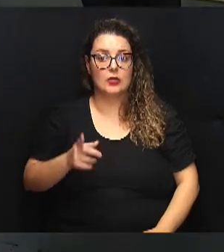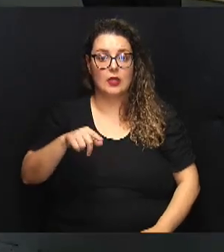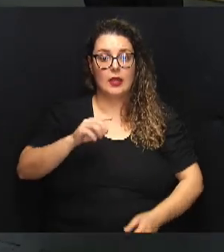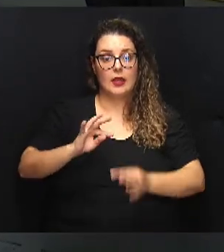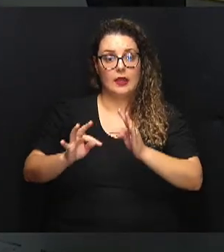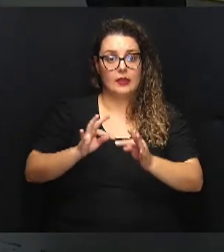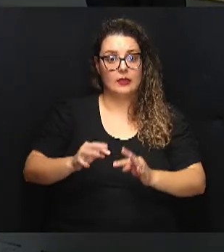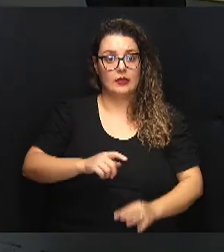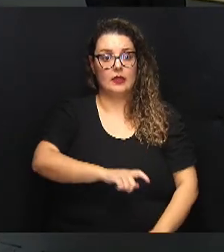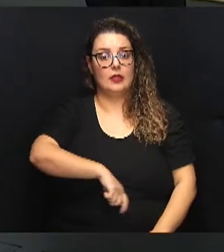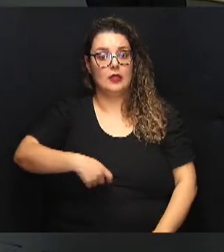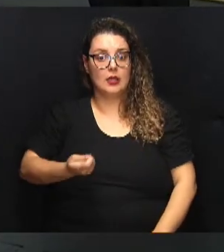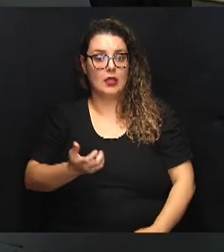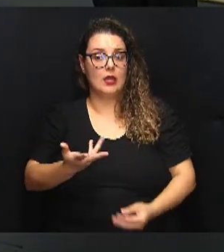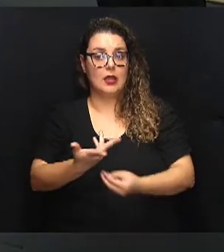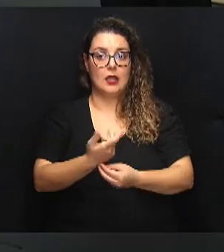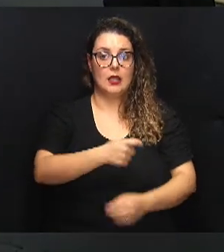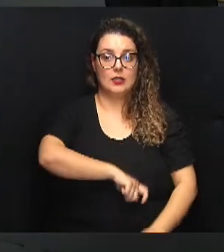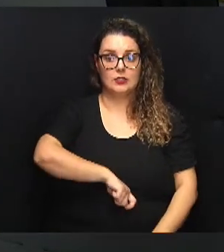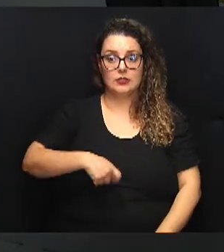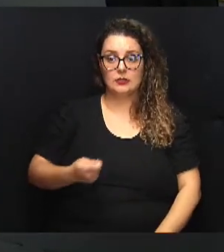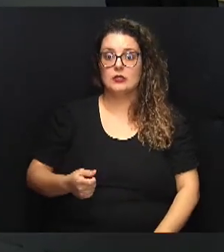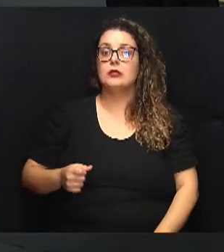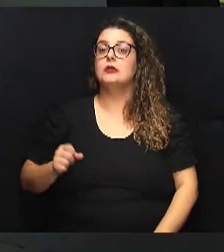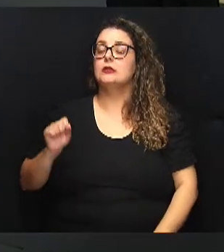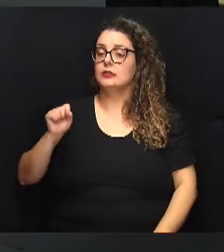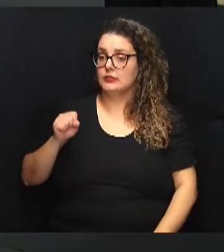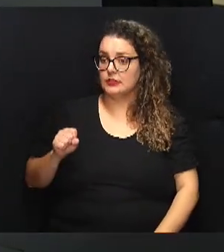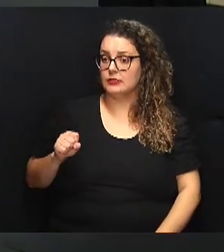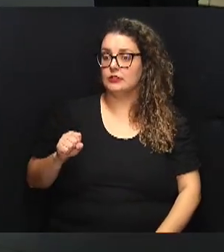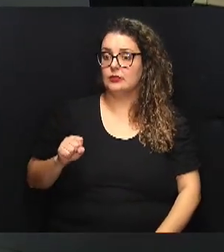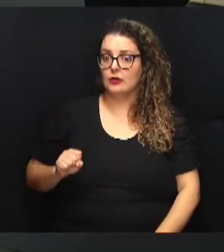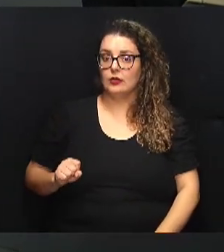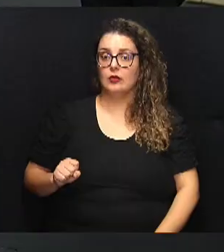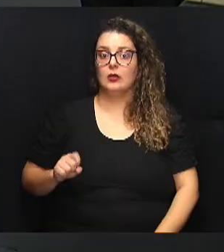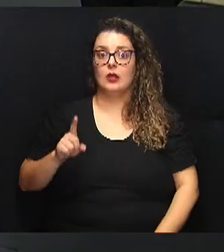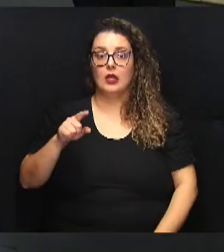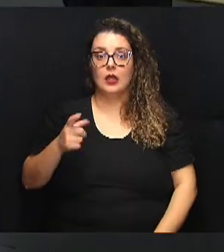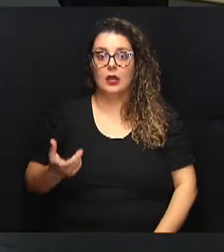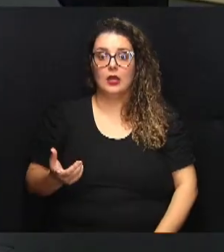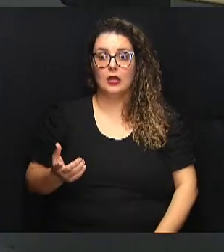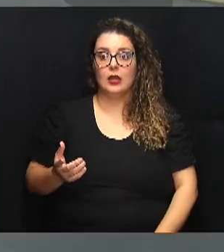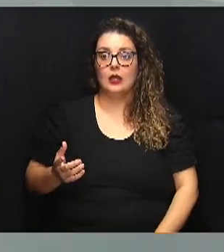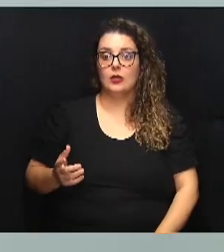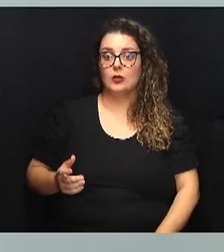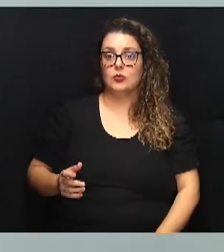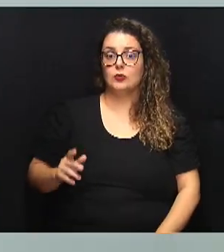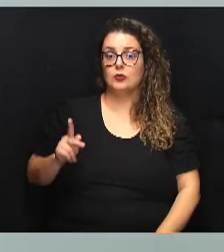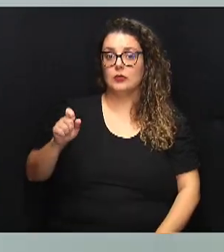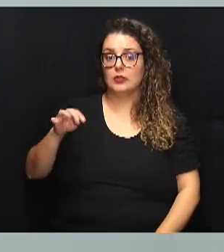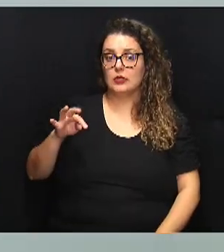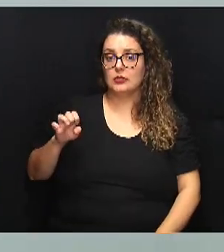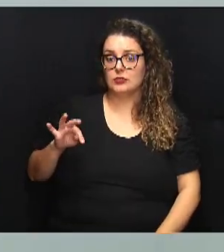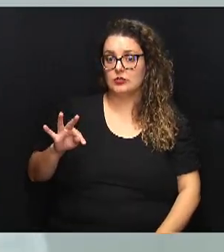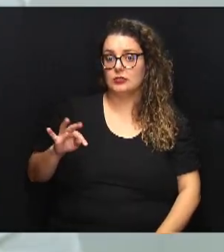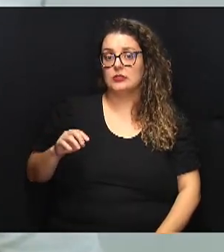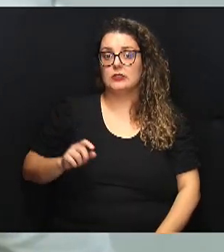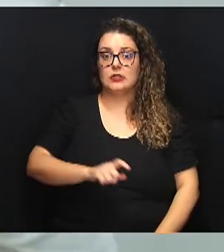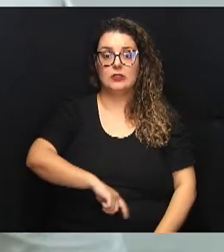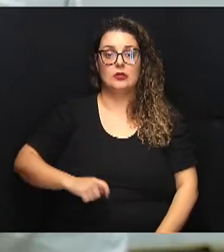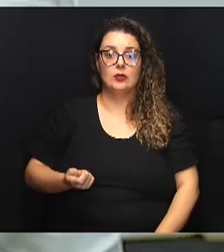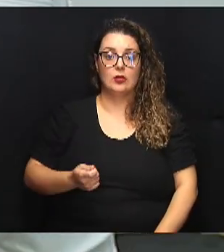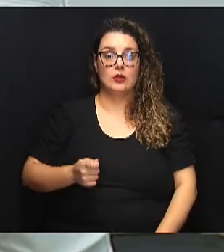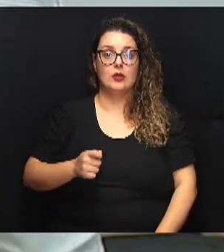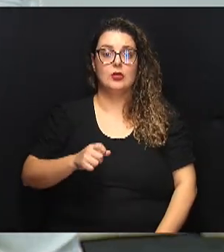a arte das espadas? Isso, exatamente. Ken, ele vem do kanji de espada, e jutsu ele significa ou